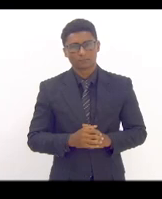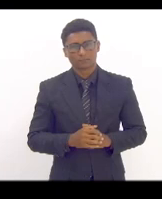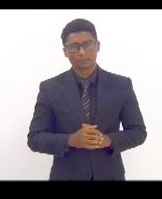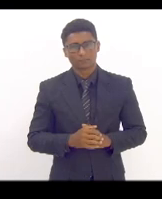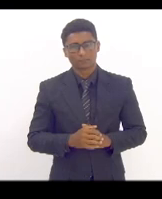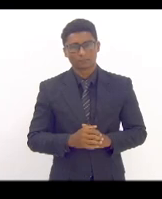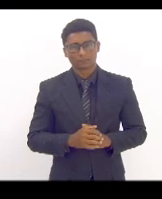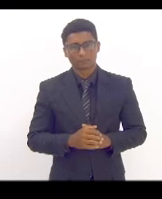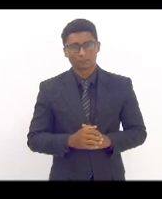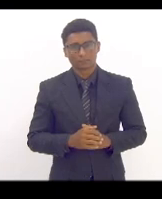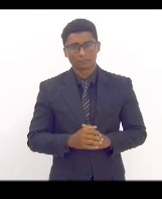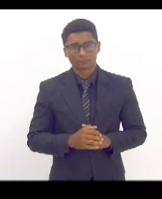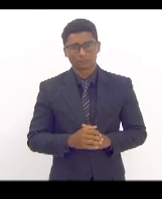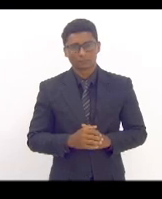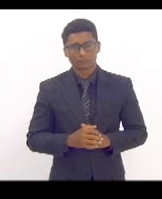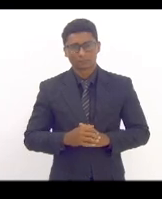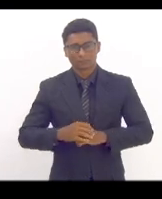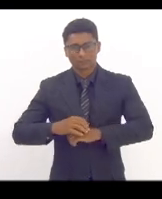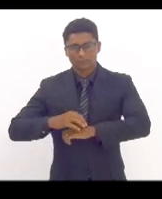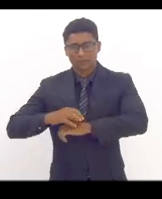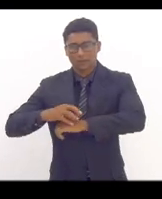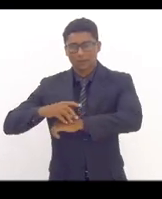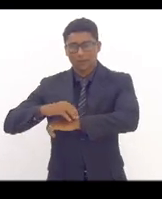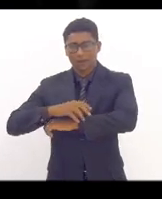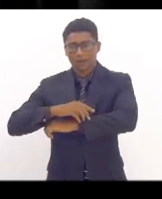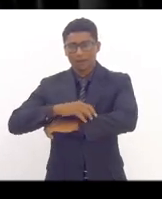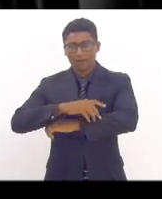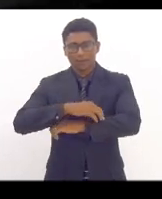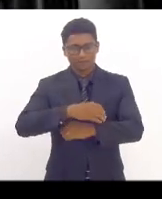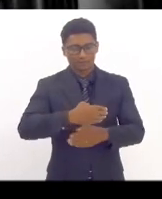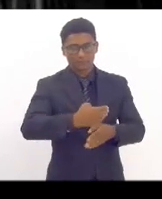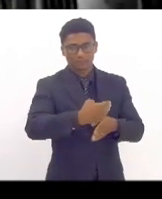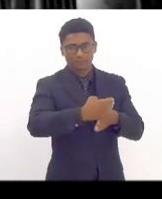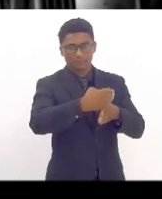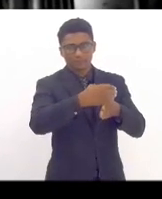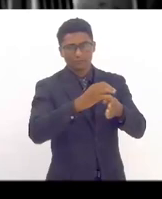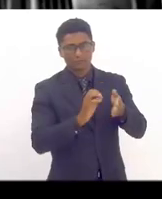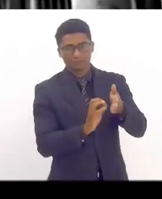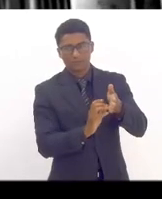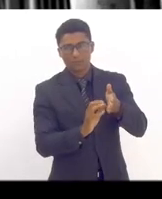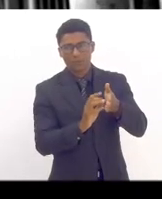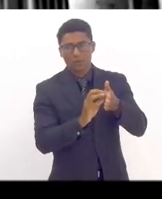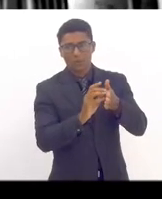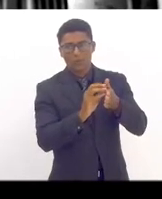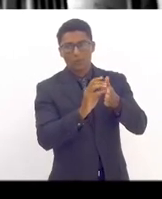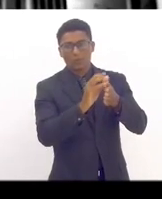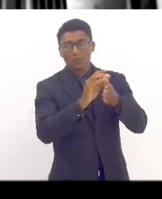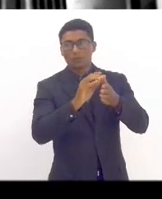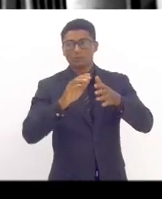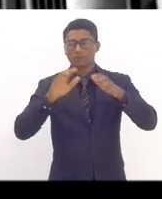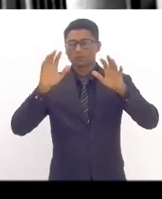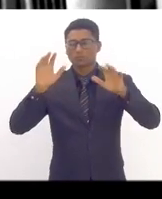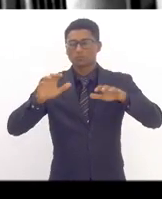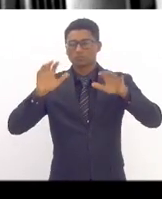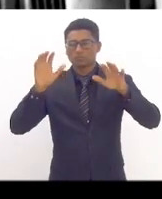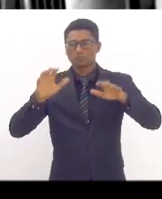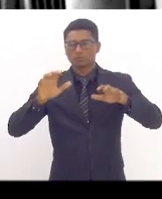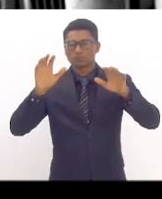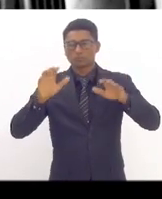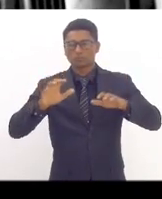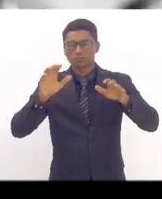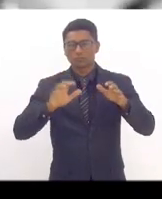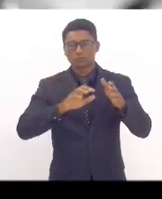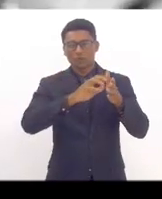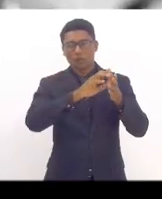a dona aranha subiu pela parede veio a chuva forte nunca